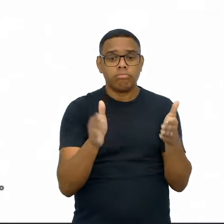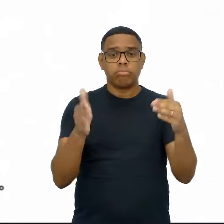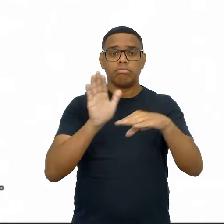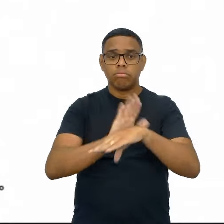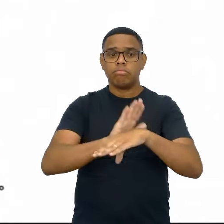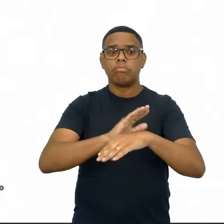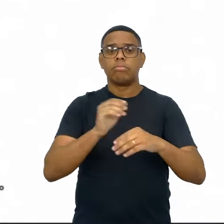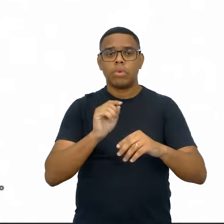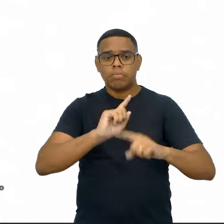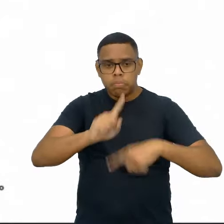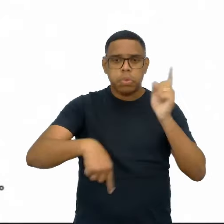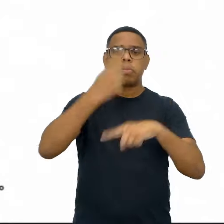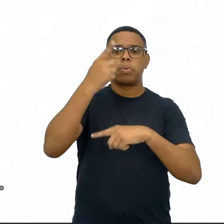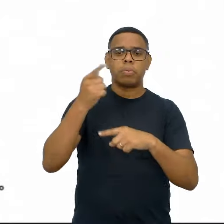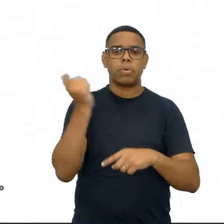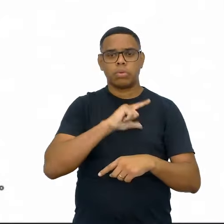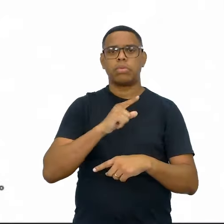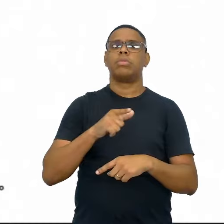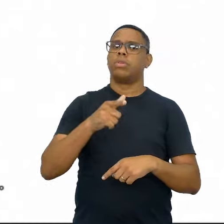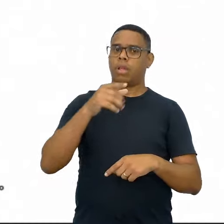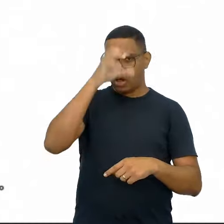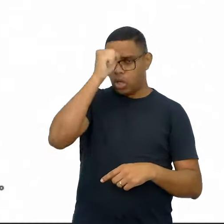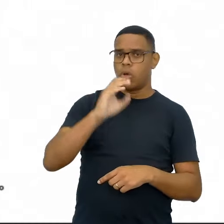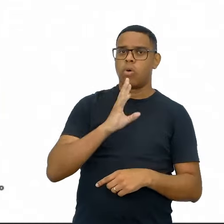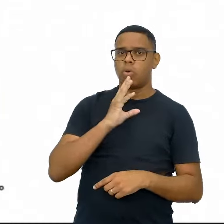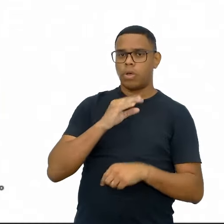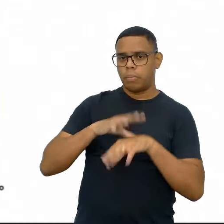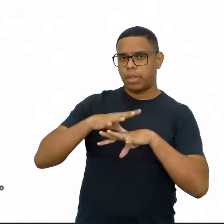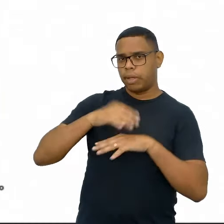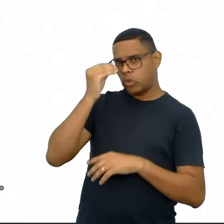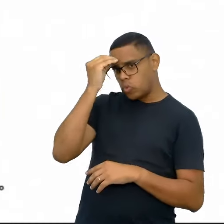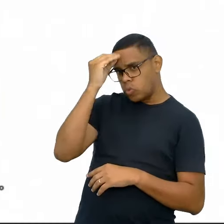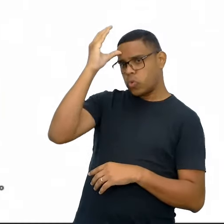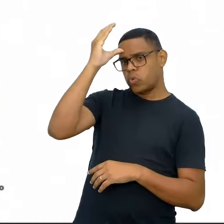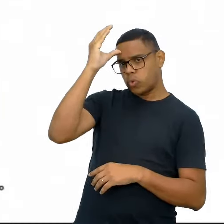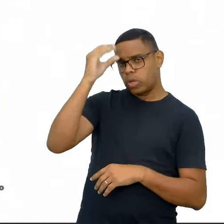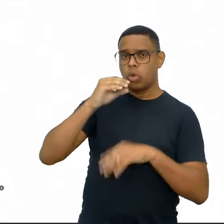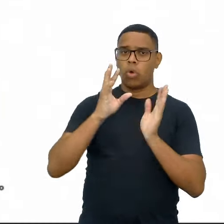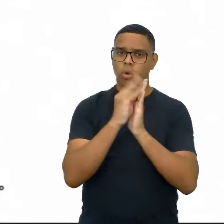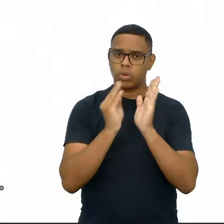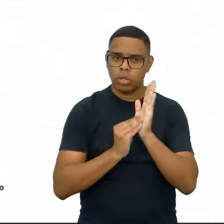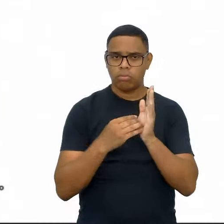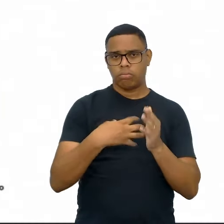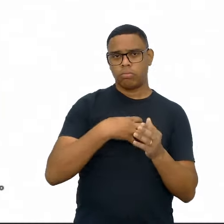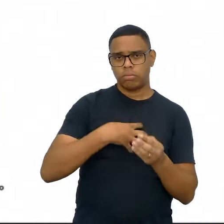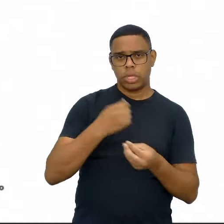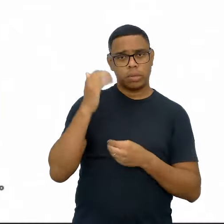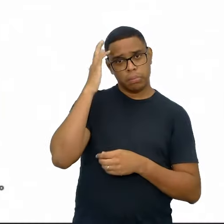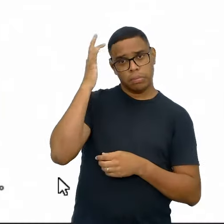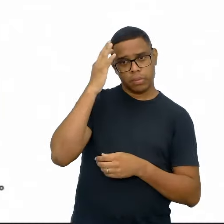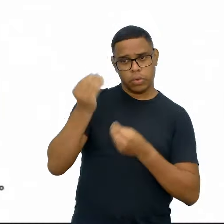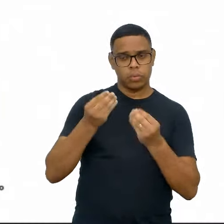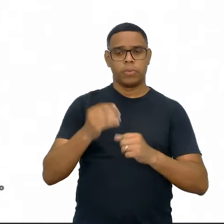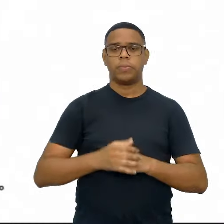fazer para que eles avancem em todas as dimensões do conhecimento matemático, né, conteúdos e formas de pensar.